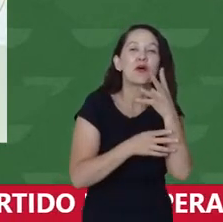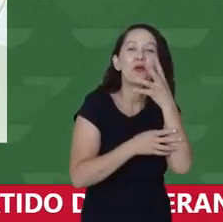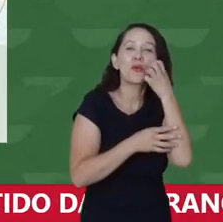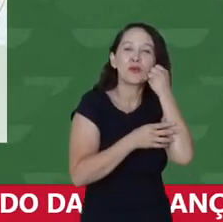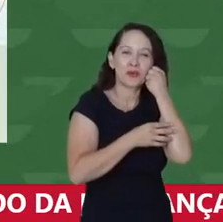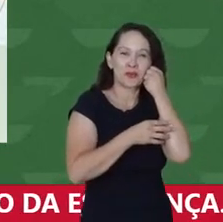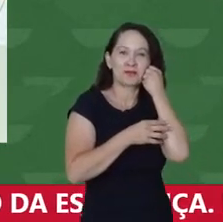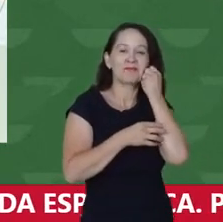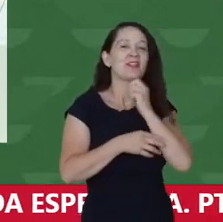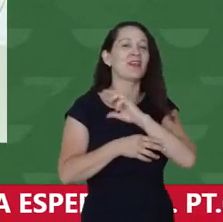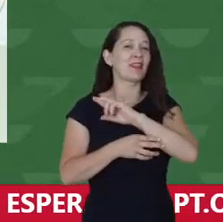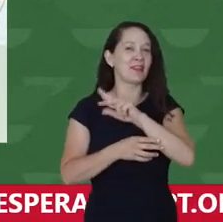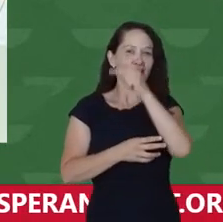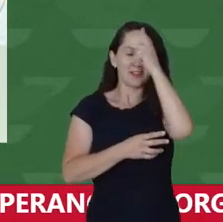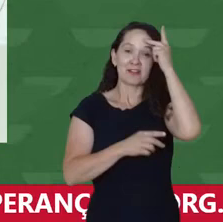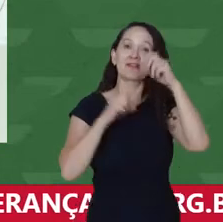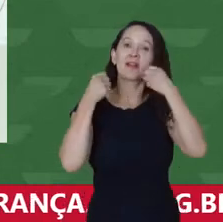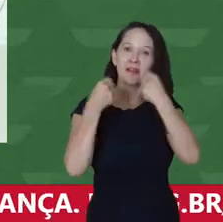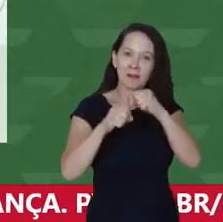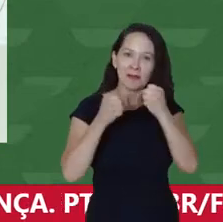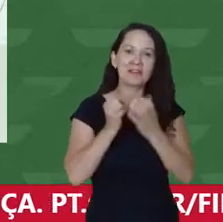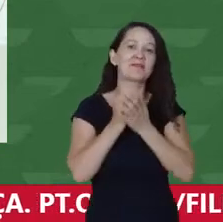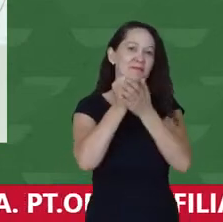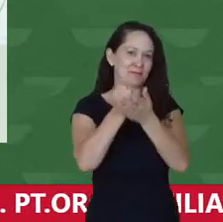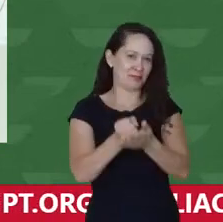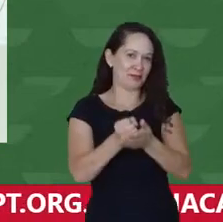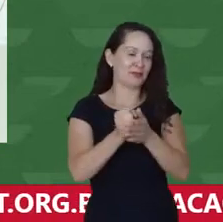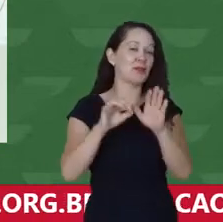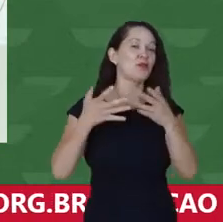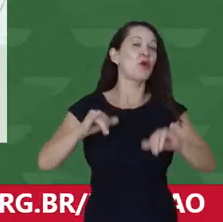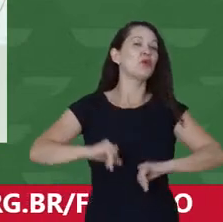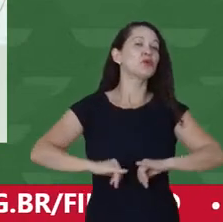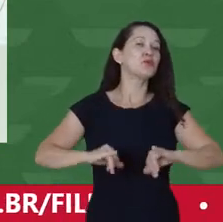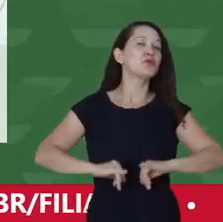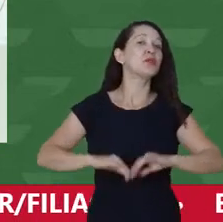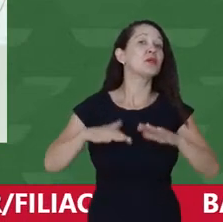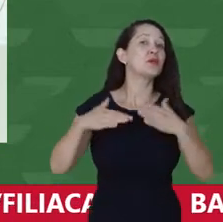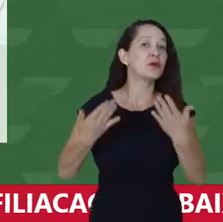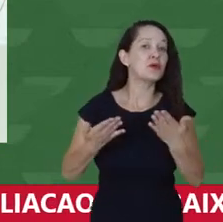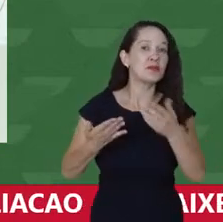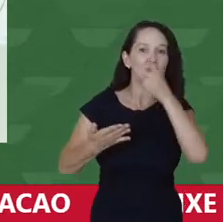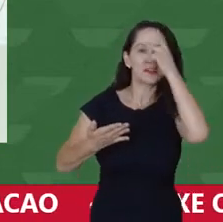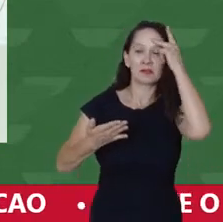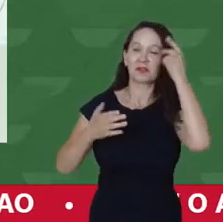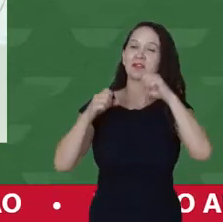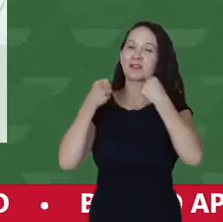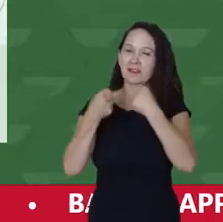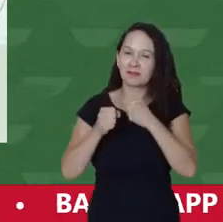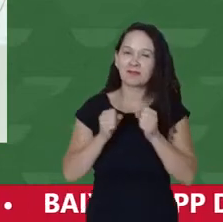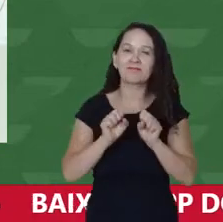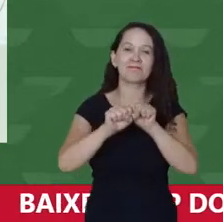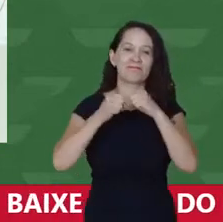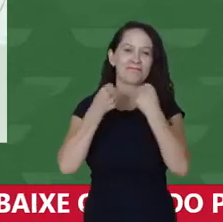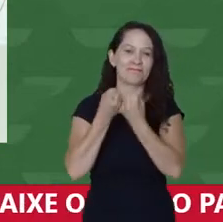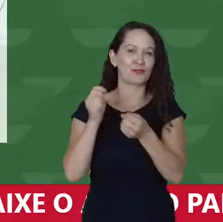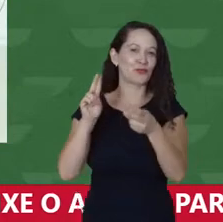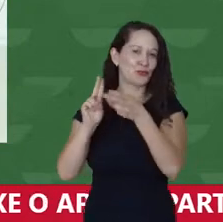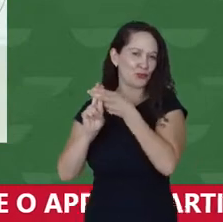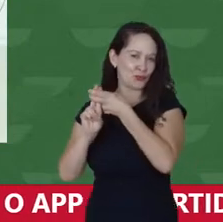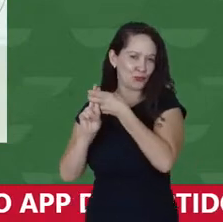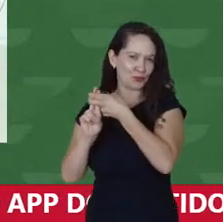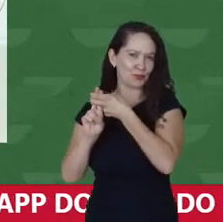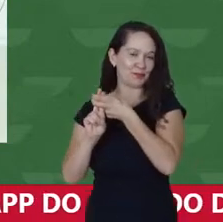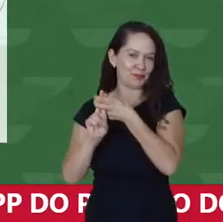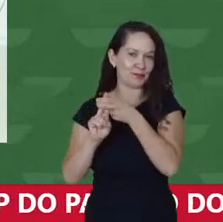lucro e não daqueles que precisam dos serviços. Quem vai sofrer com isso? Os que precisam do Sistema Único de Saúde, do